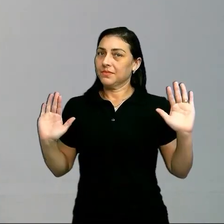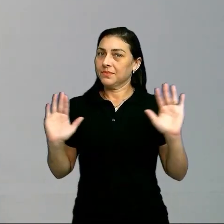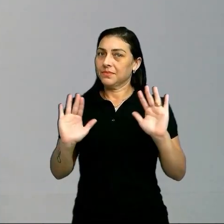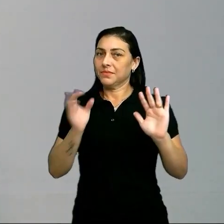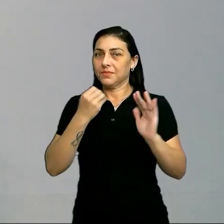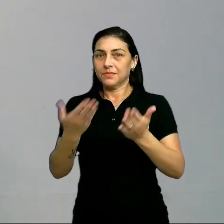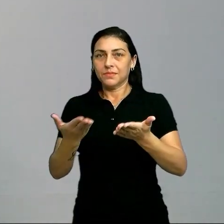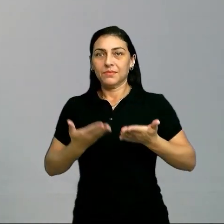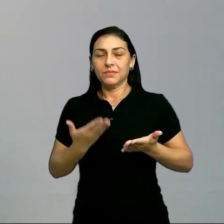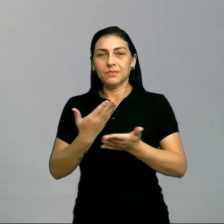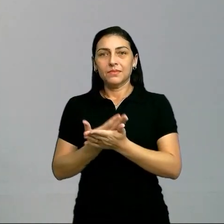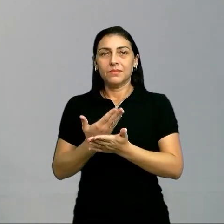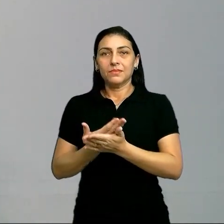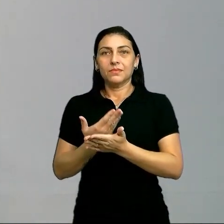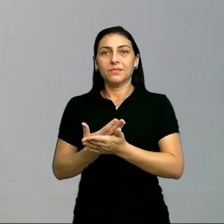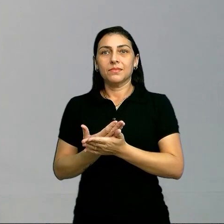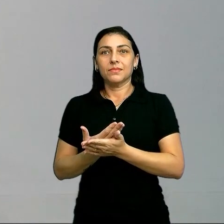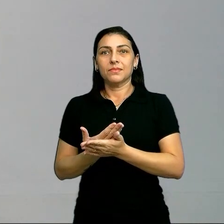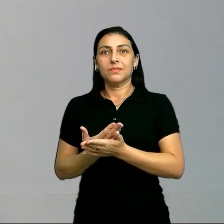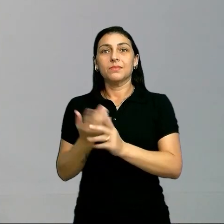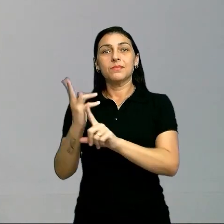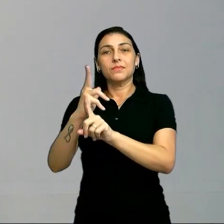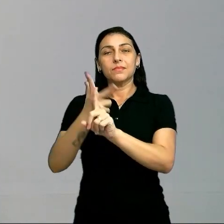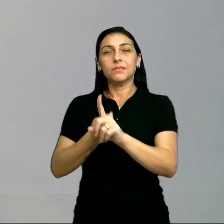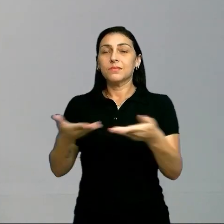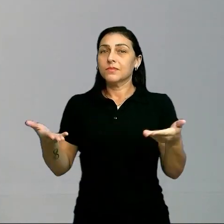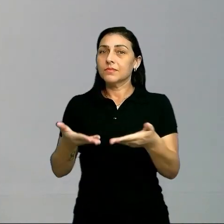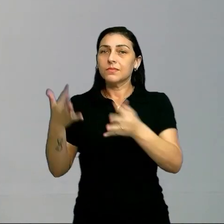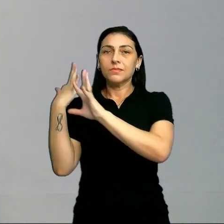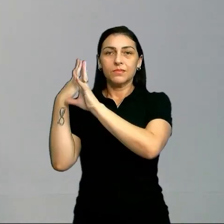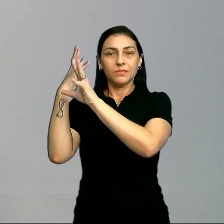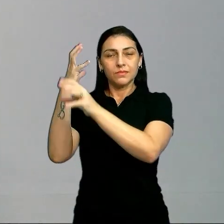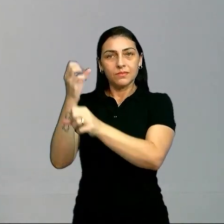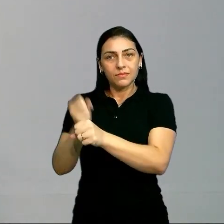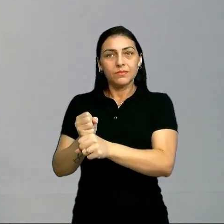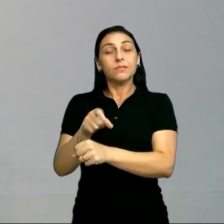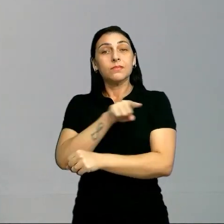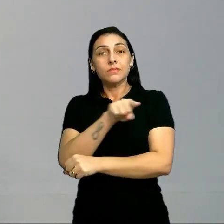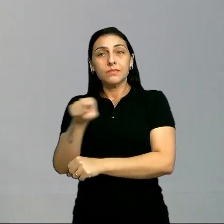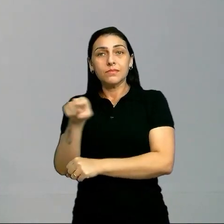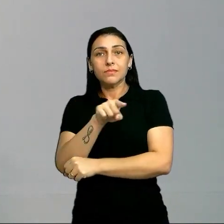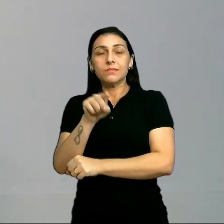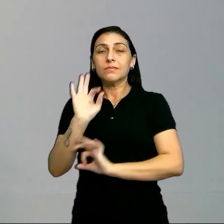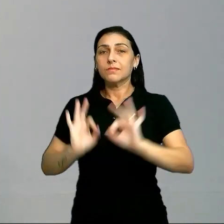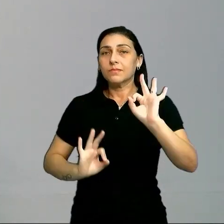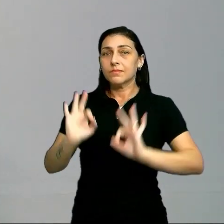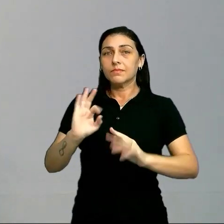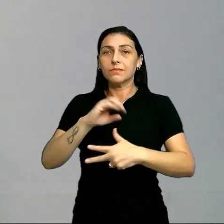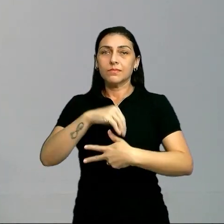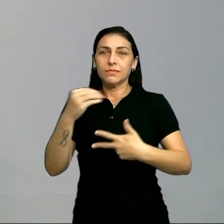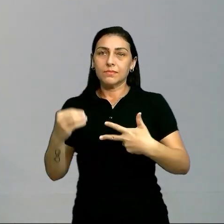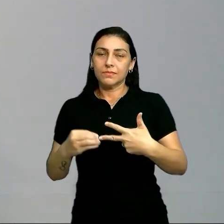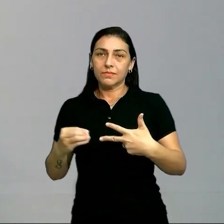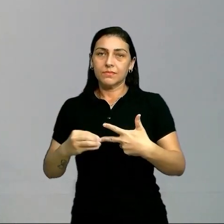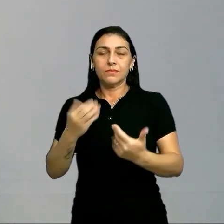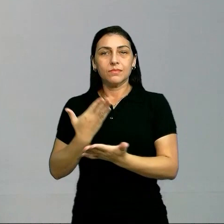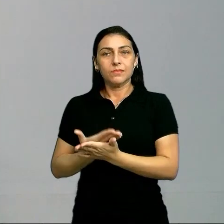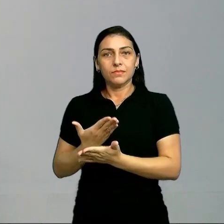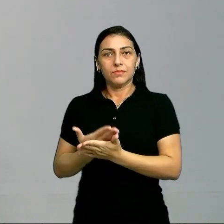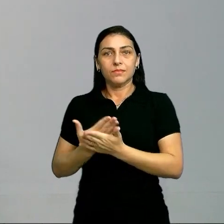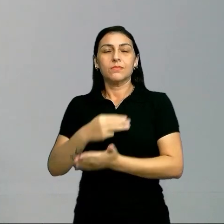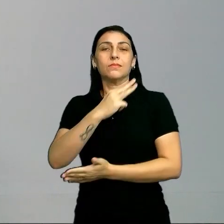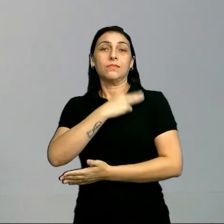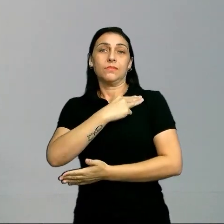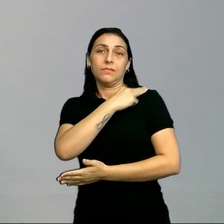Olá, bem-vindos a mais uma aula de arte. Hoje nós vamos revisar, para você que está se preparando para o Enem, estudante do